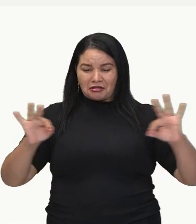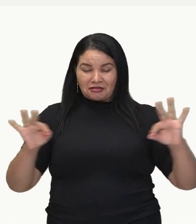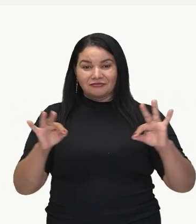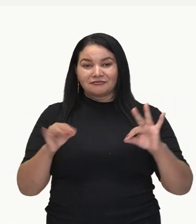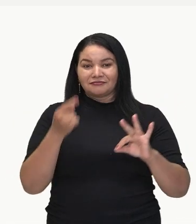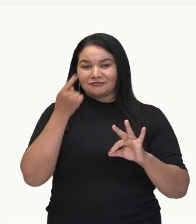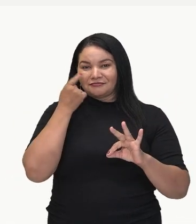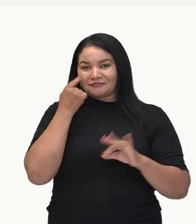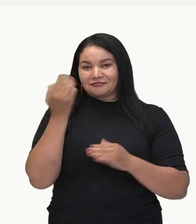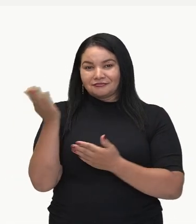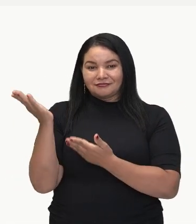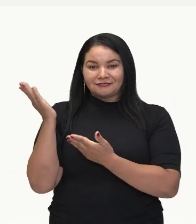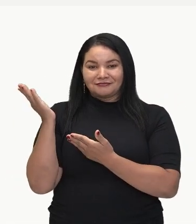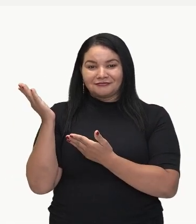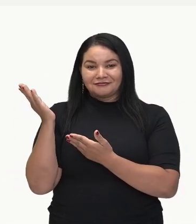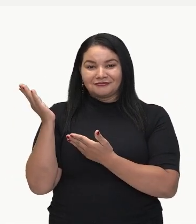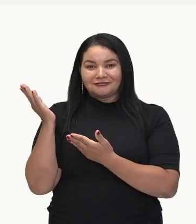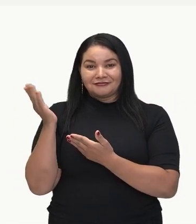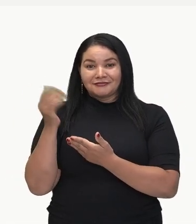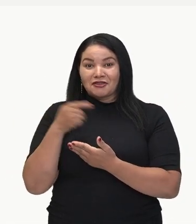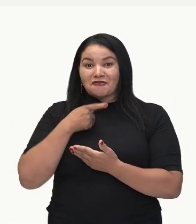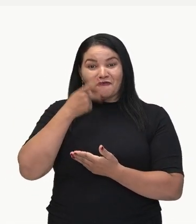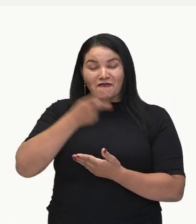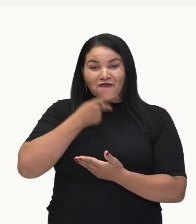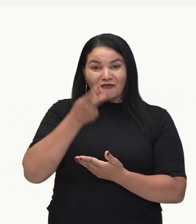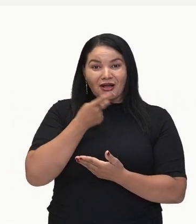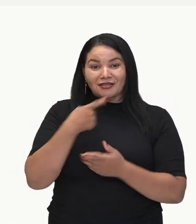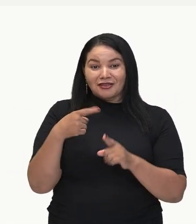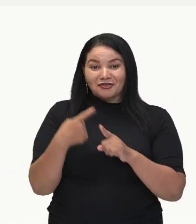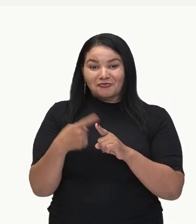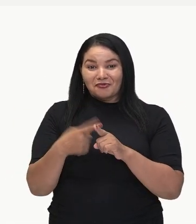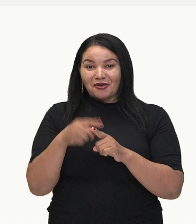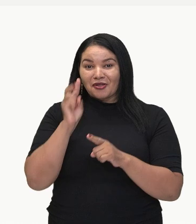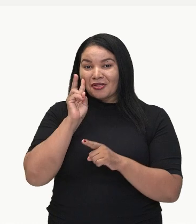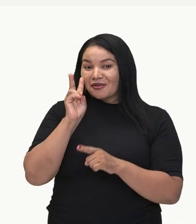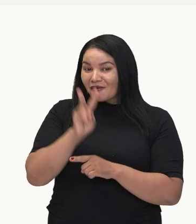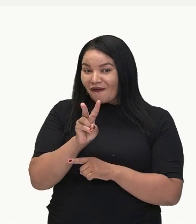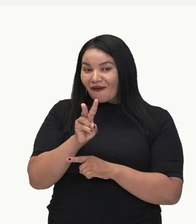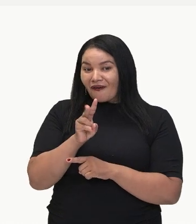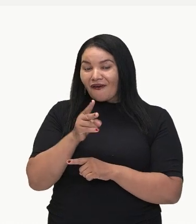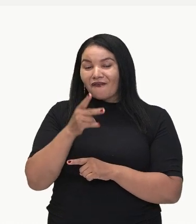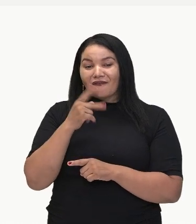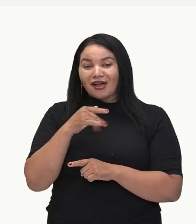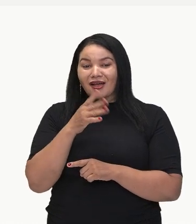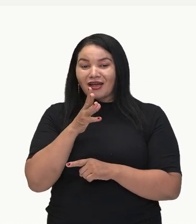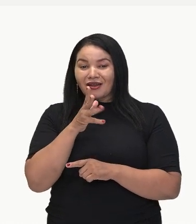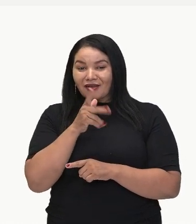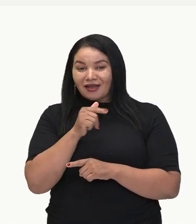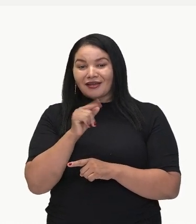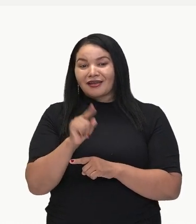Otorrinolaringologista, olha só, eu só consigo falar porque eu estou falando bem devagar. Ó.